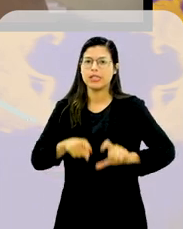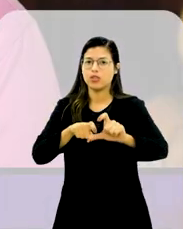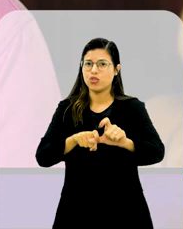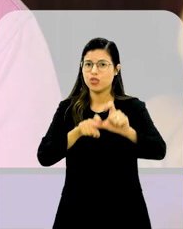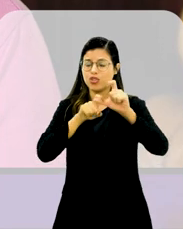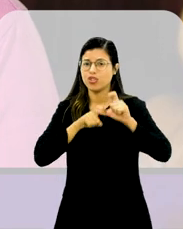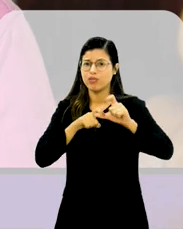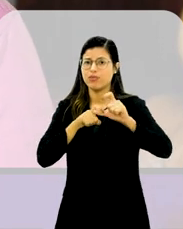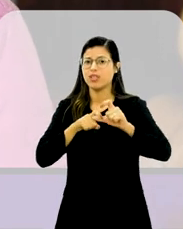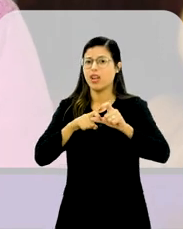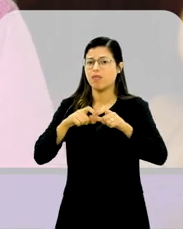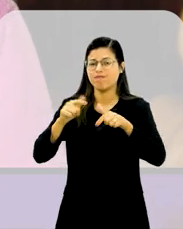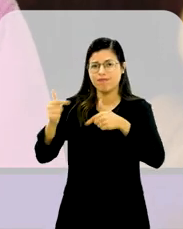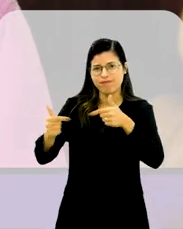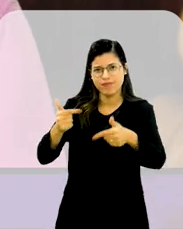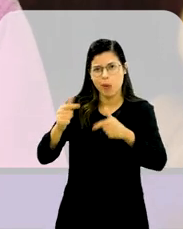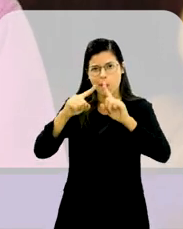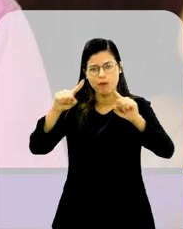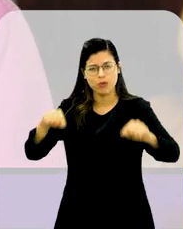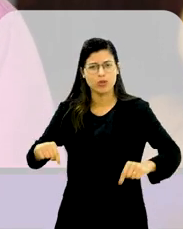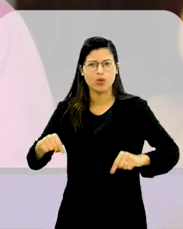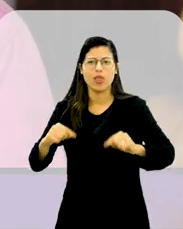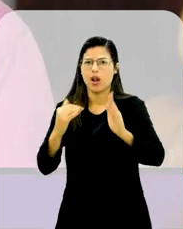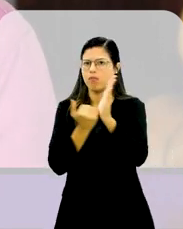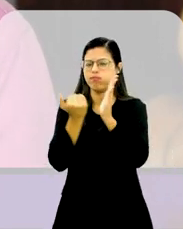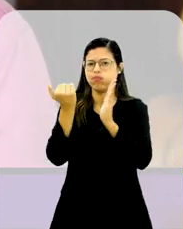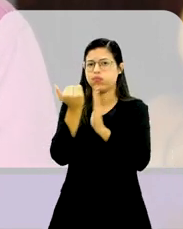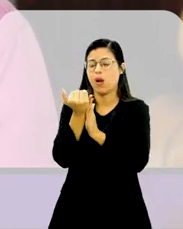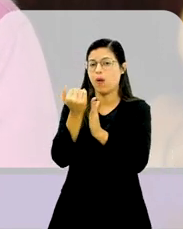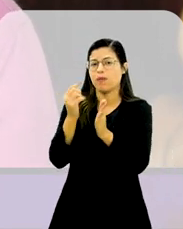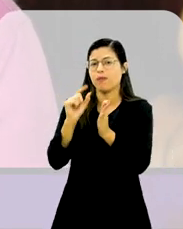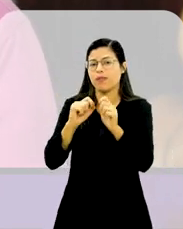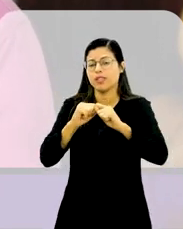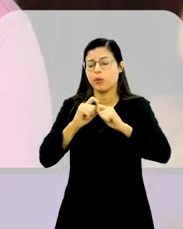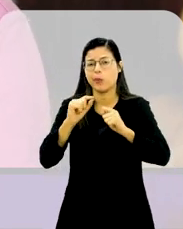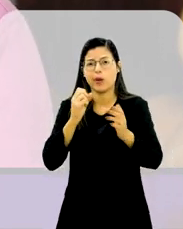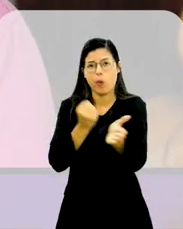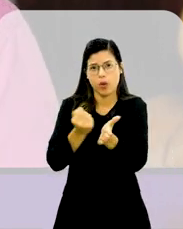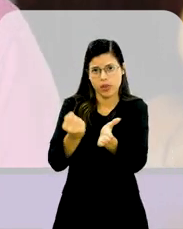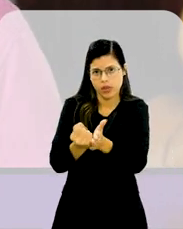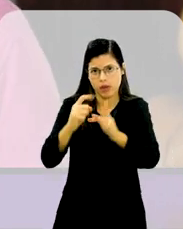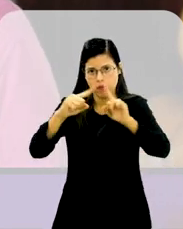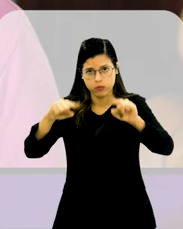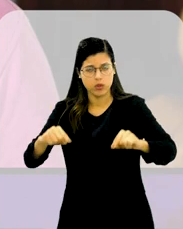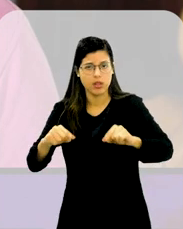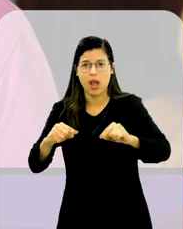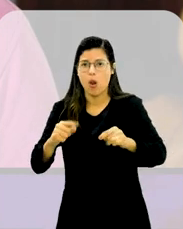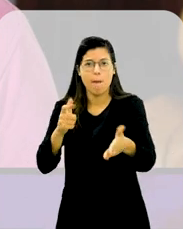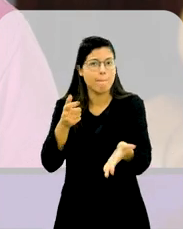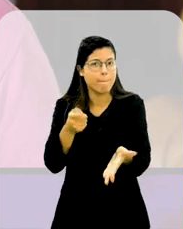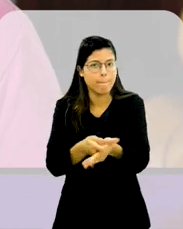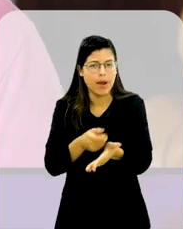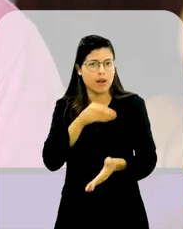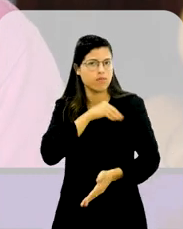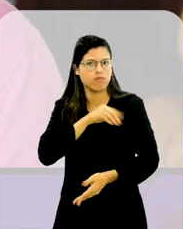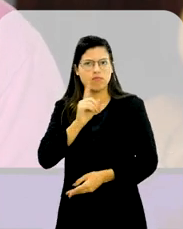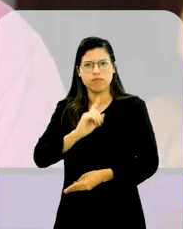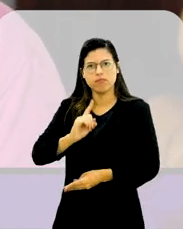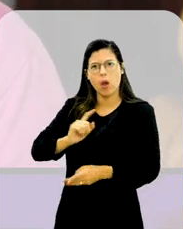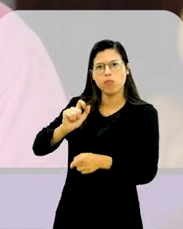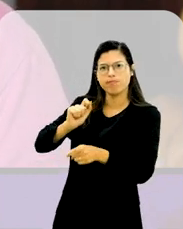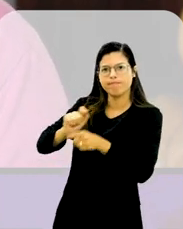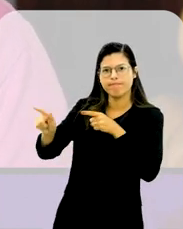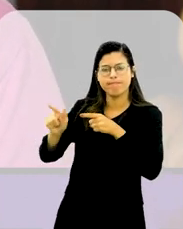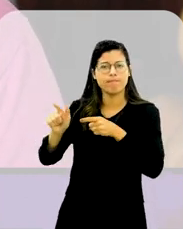péssimas com dívidas trabalhistas elevadas eh se contratava funcionários não se